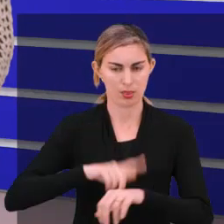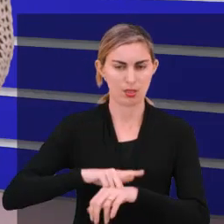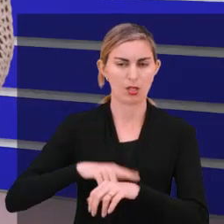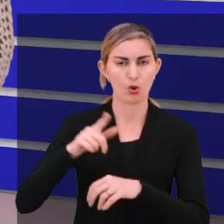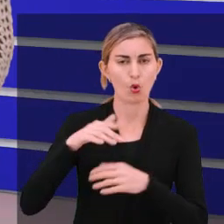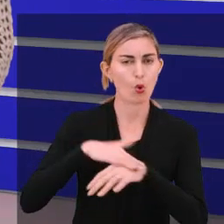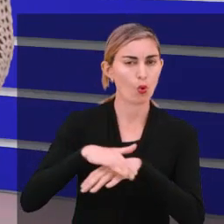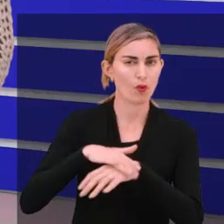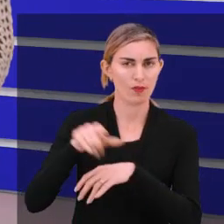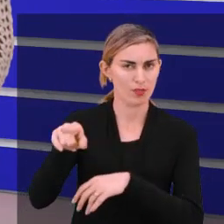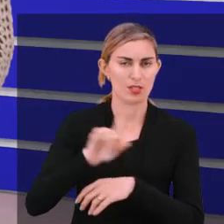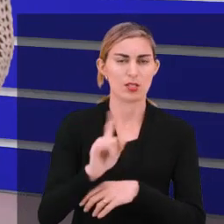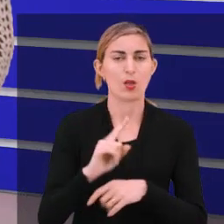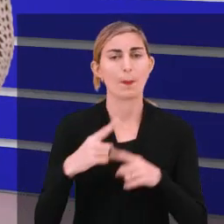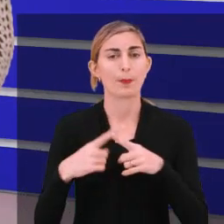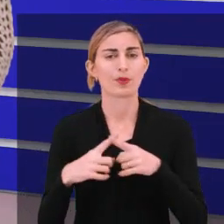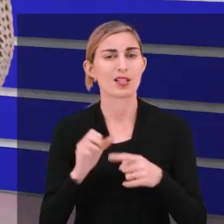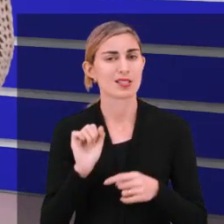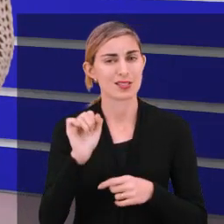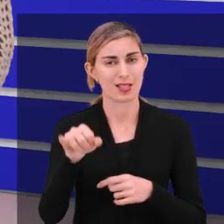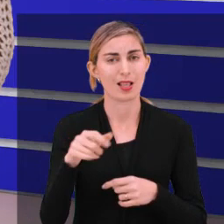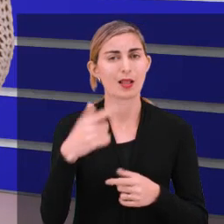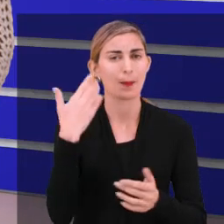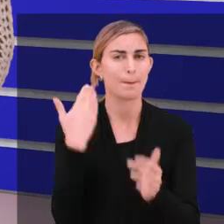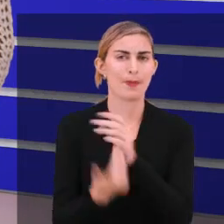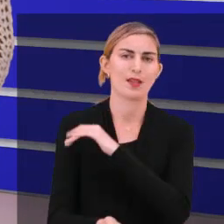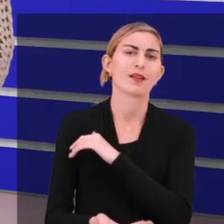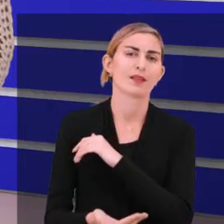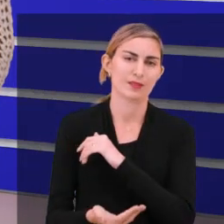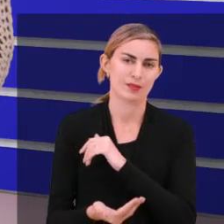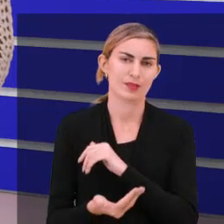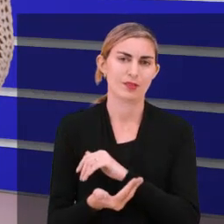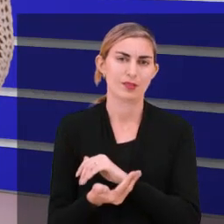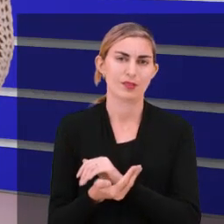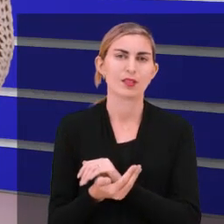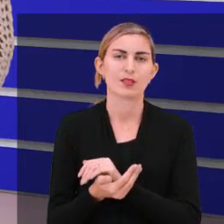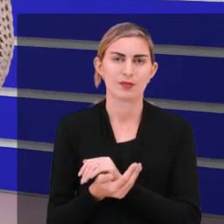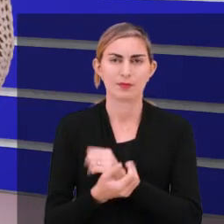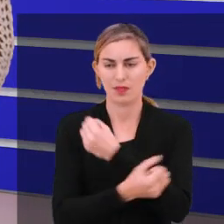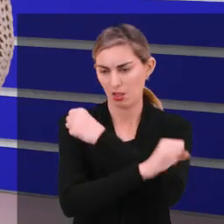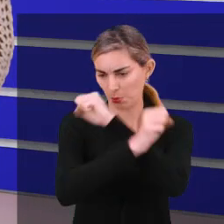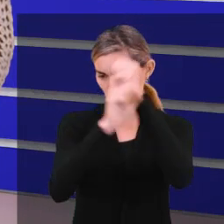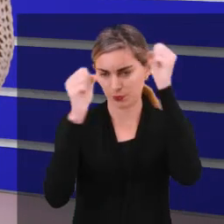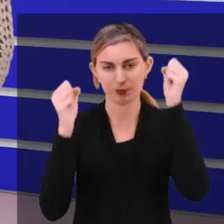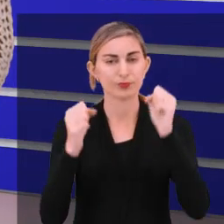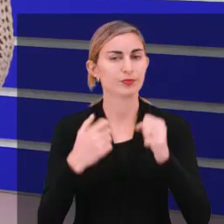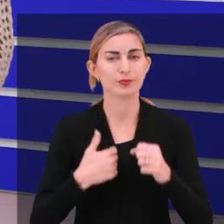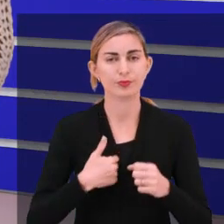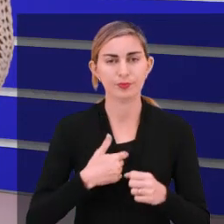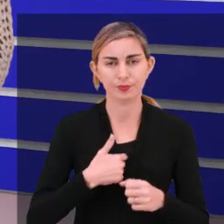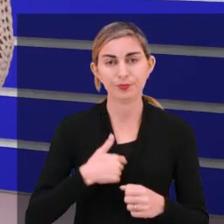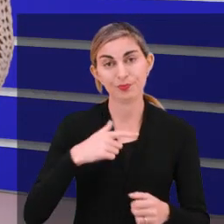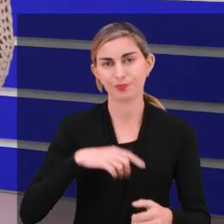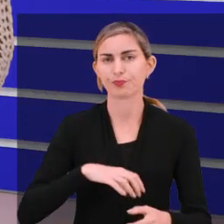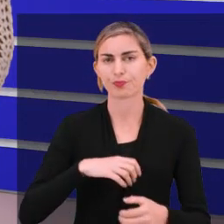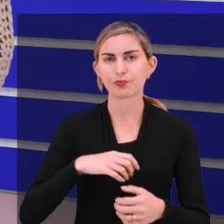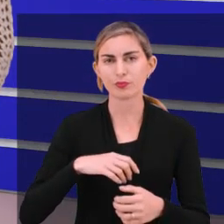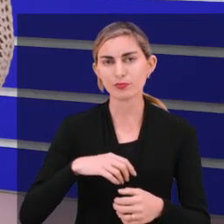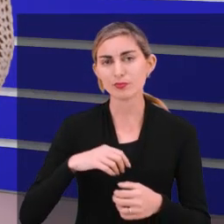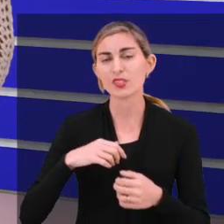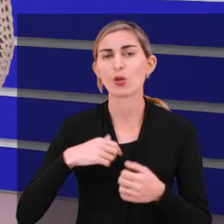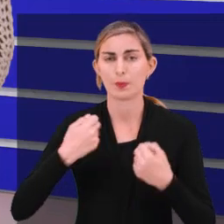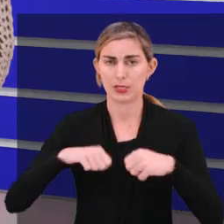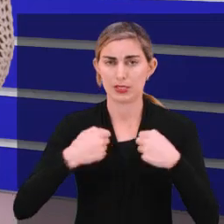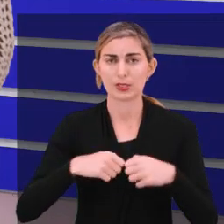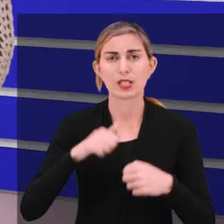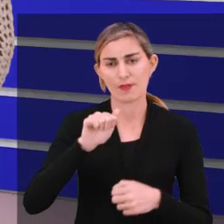atendê-la, porque se eu a atendesse, ela ia perder a estribeira e aí eu teria que tomar uma atitude